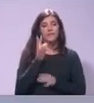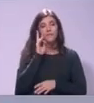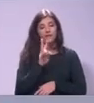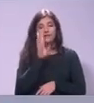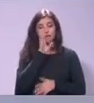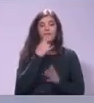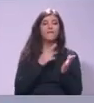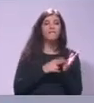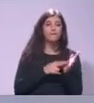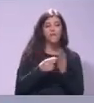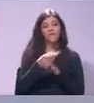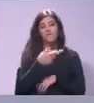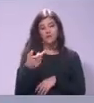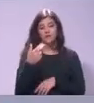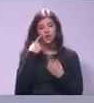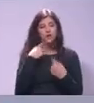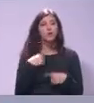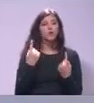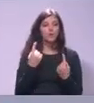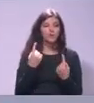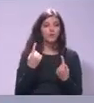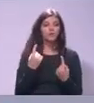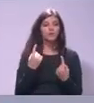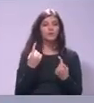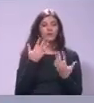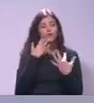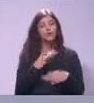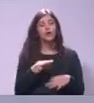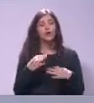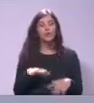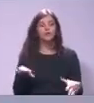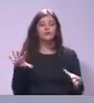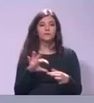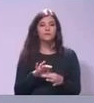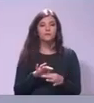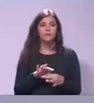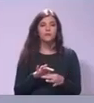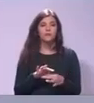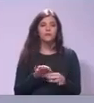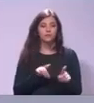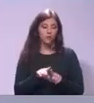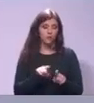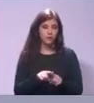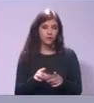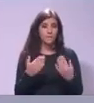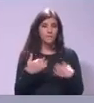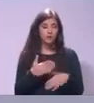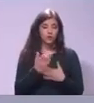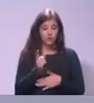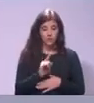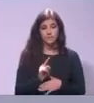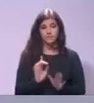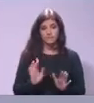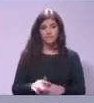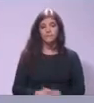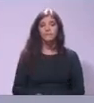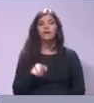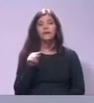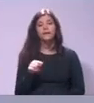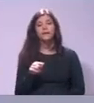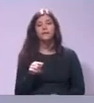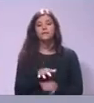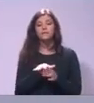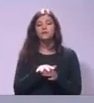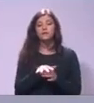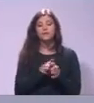veracidade das afirmações públicas normalmente dirigentes políticos não só tomou este